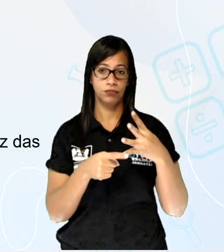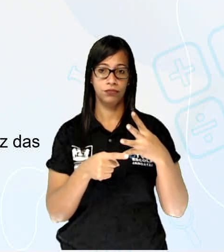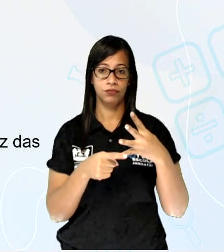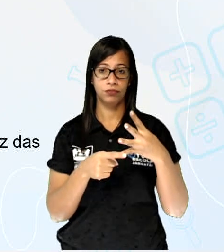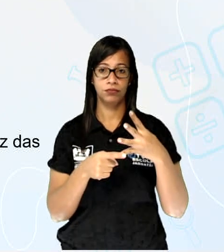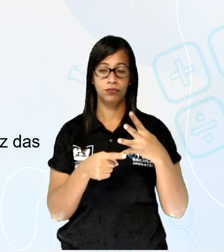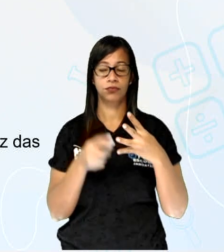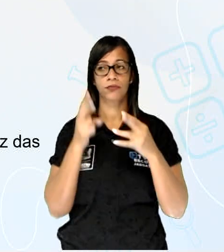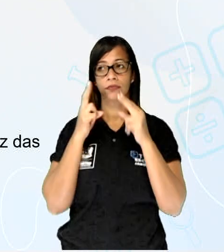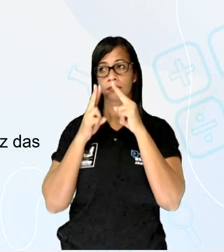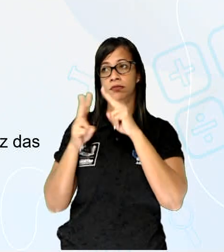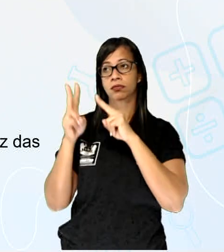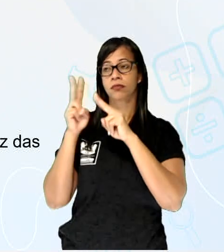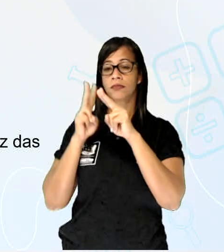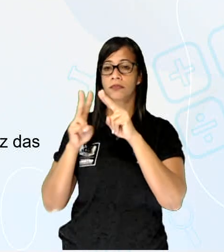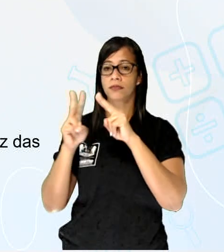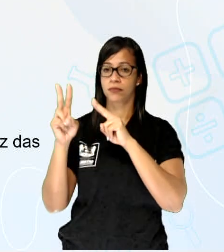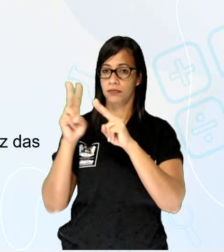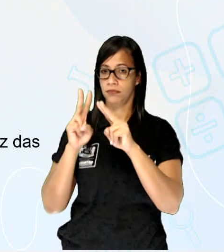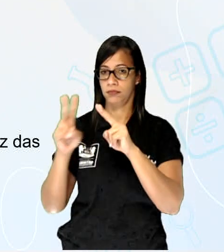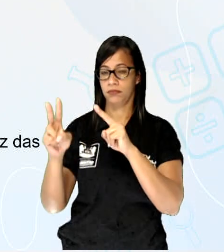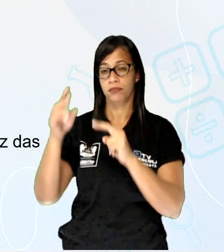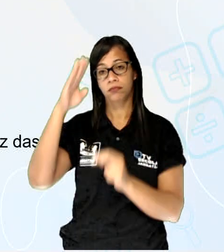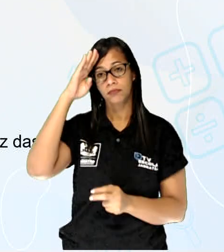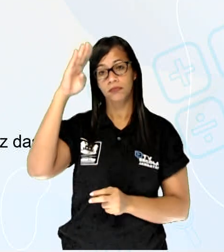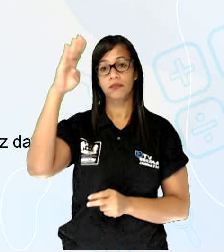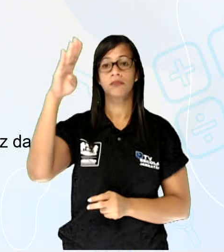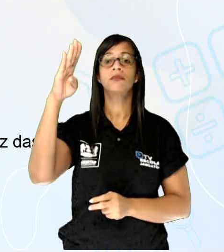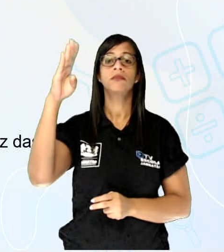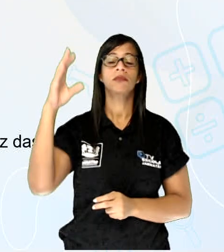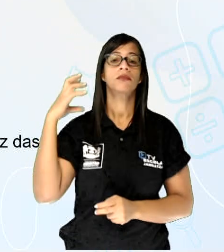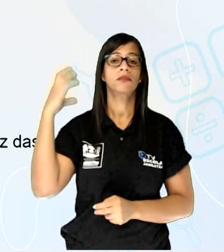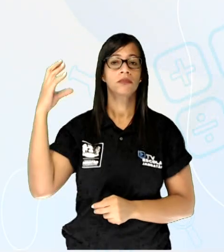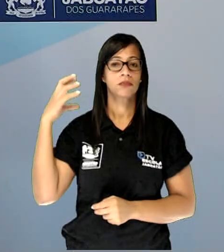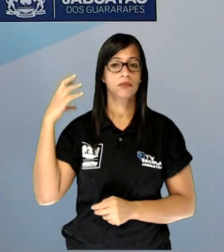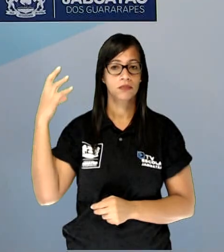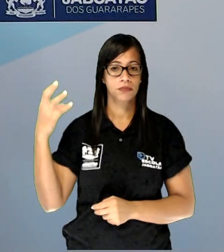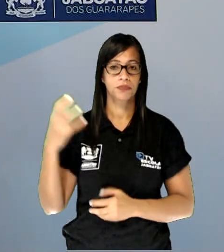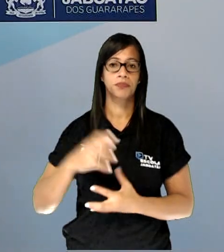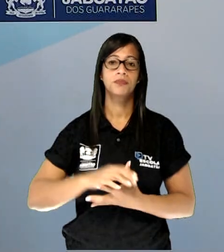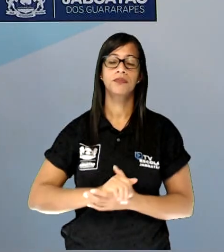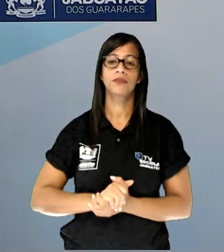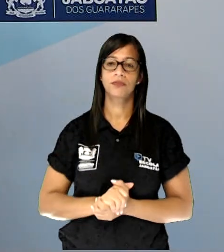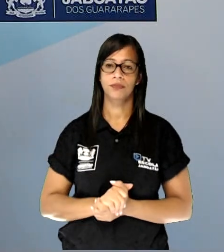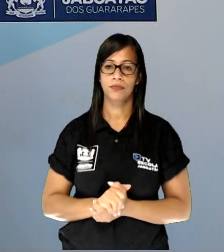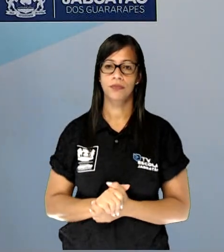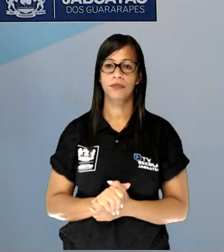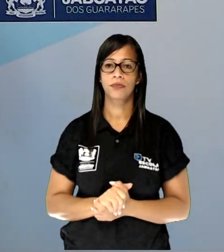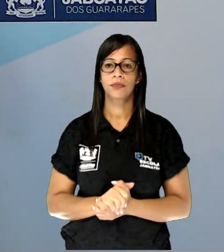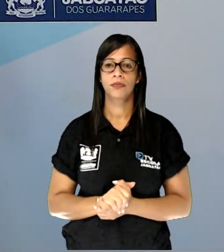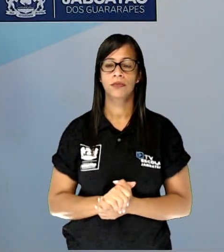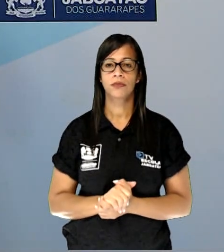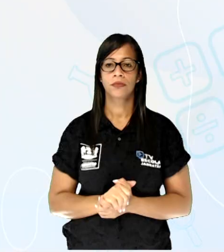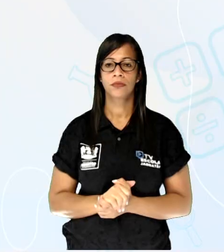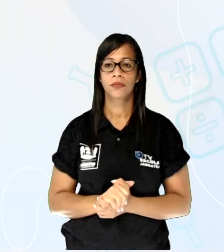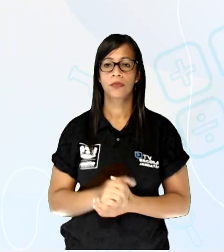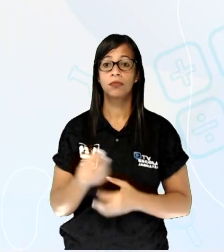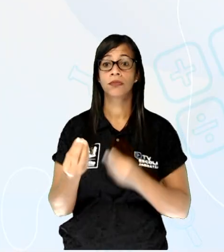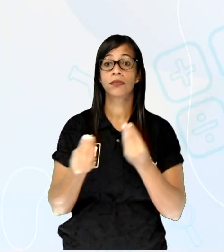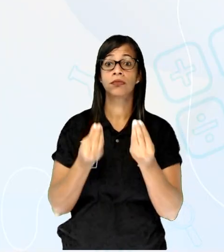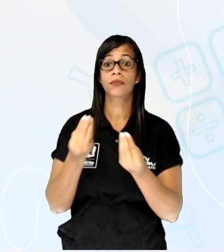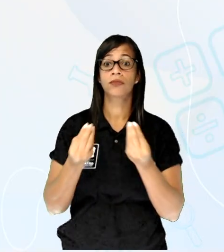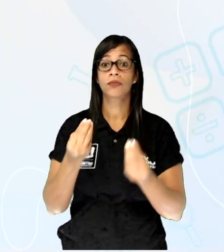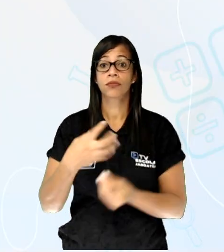nós consideramos como as propriedades do som. Fica ligadinho, tá? E como conseguimos captar